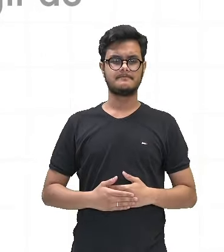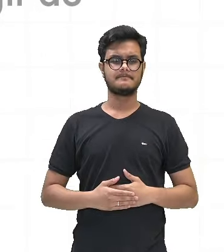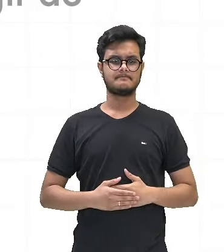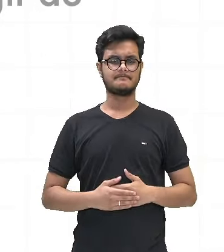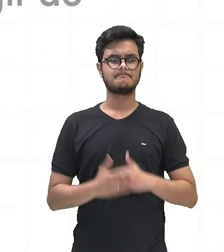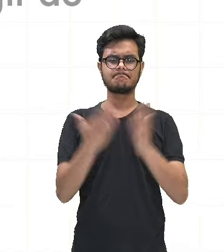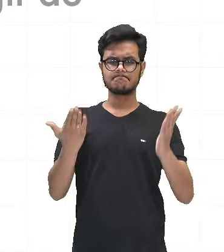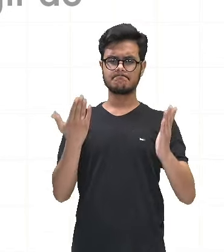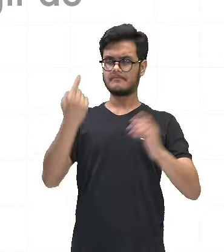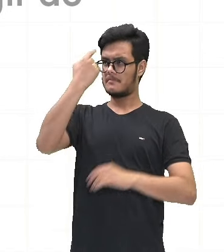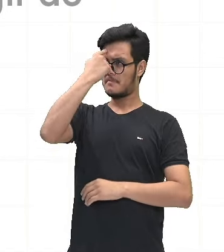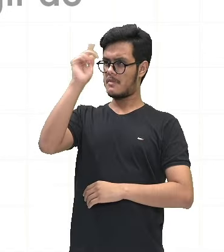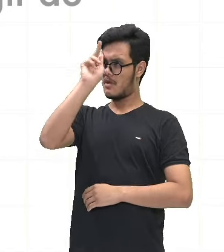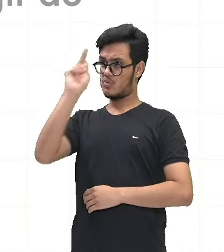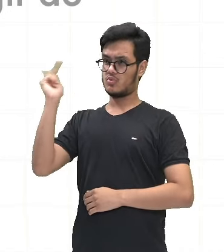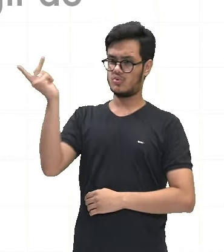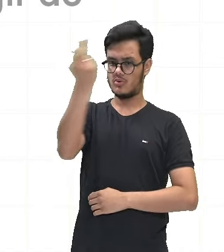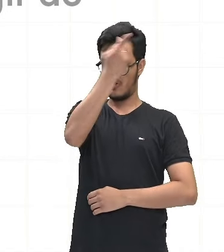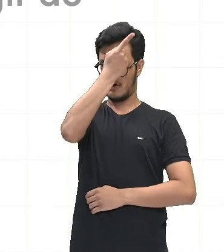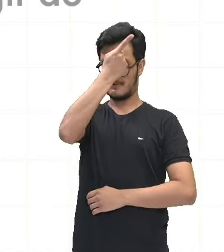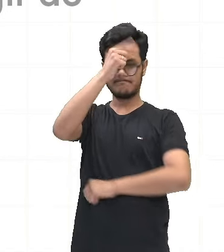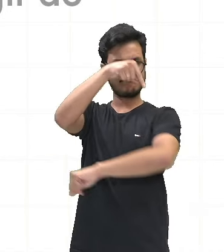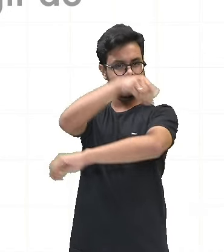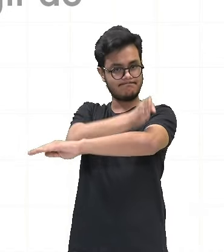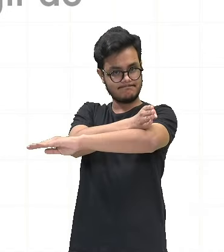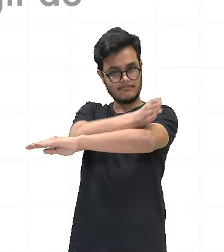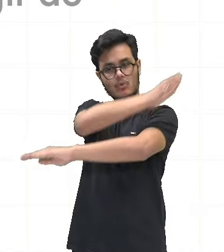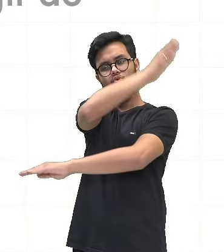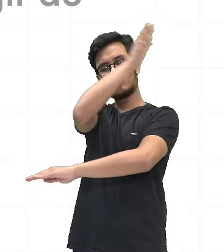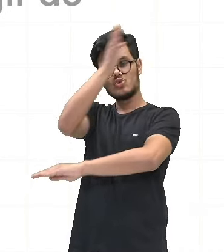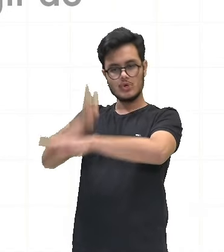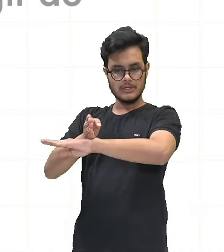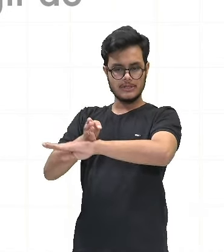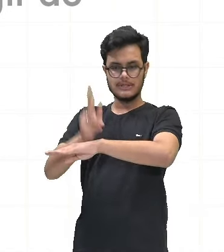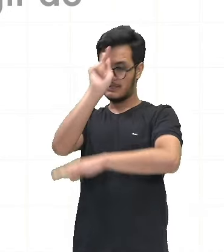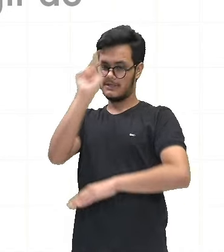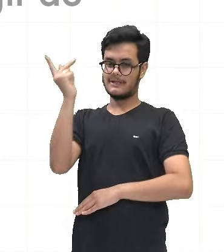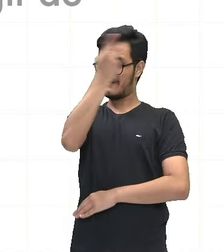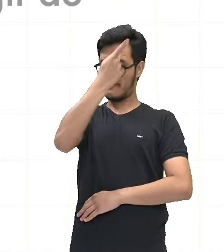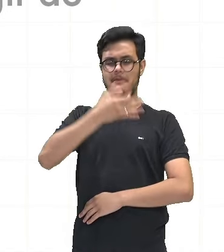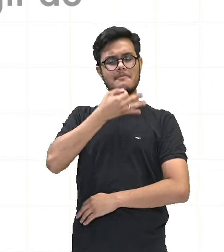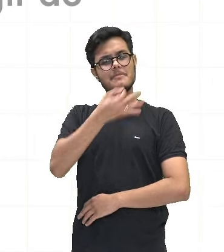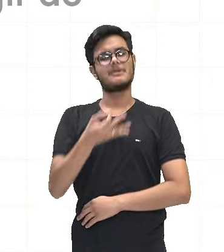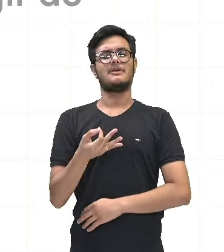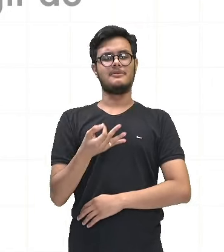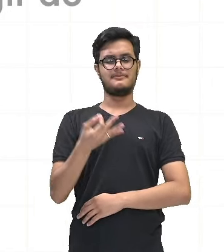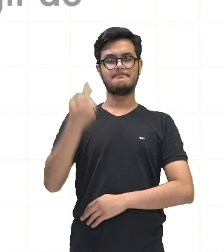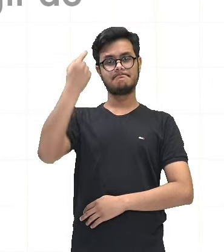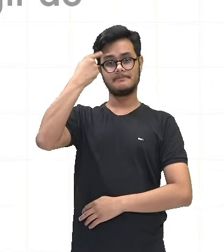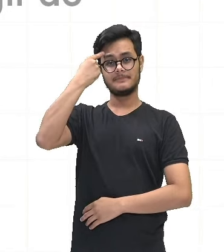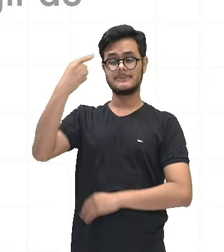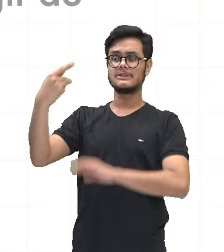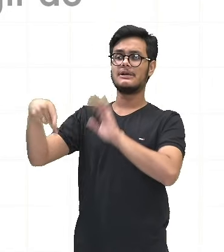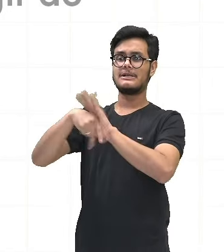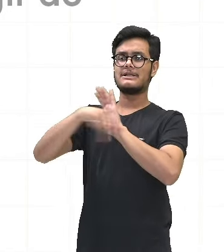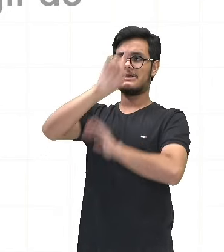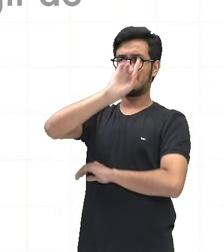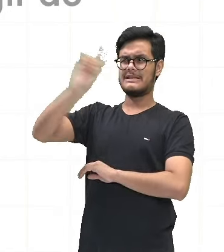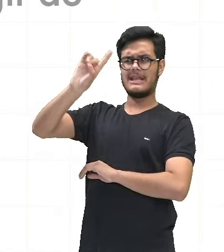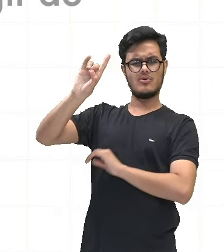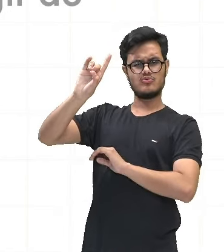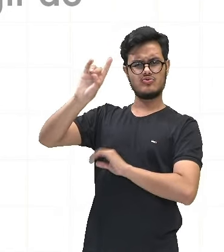a mudança no pensamento medieval, como eu já falei há pouquinho para vocês, né? Mudar ali o pensamento teocentrista para